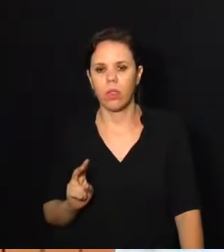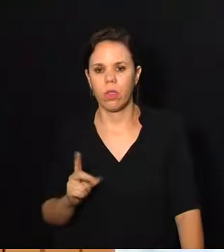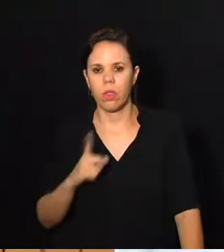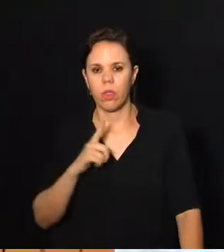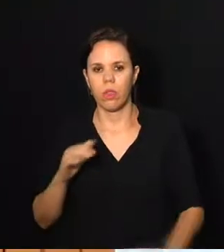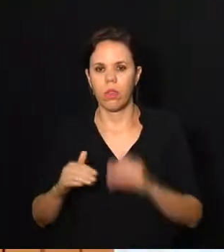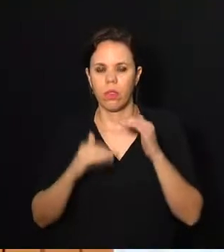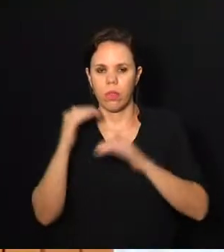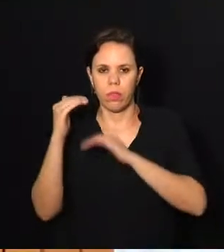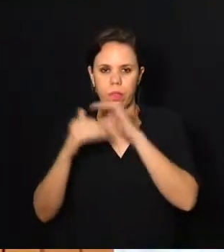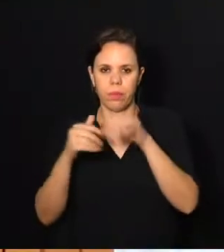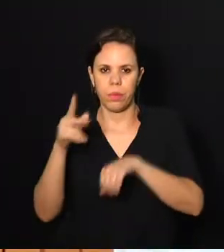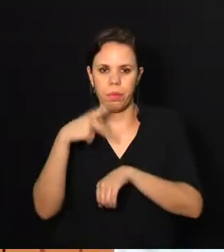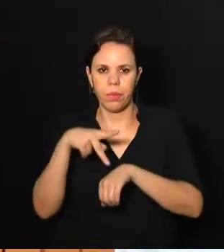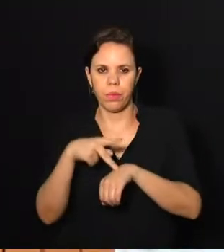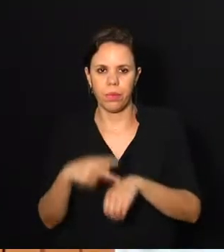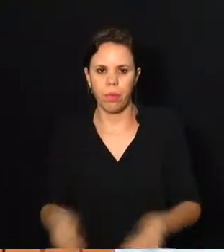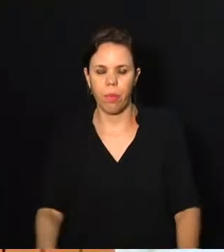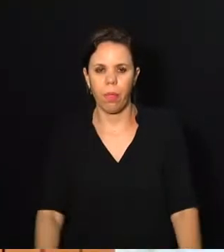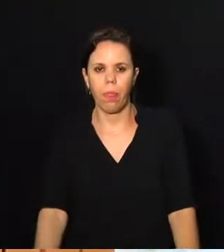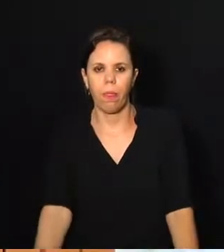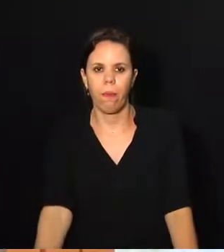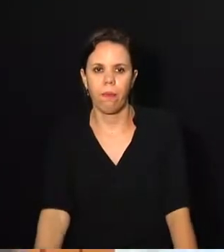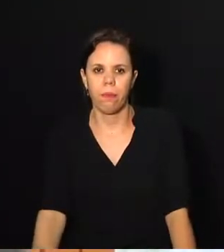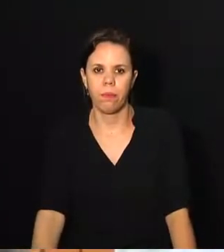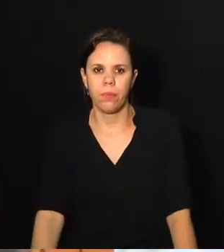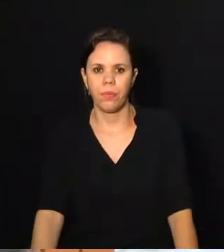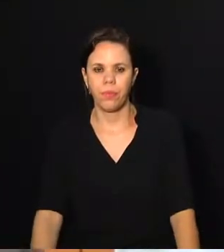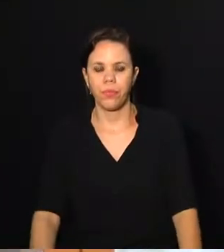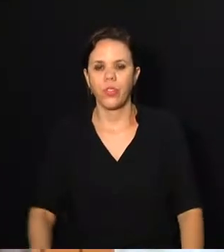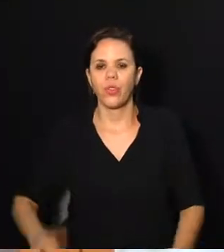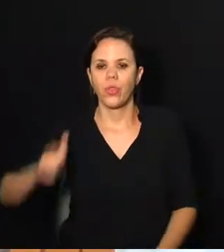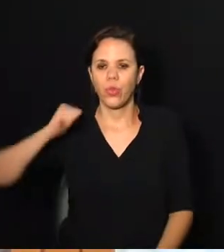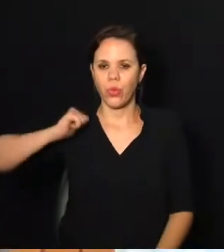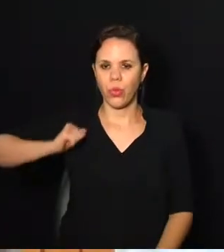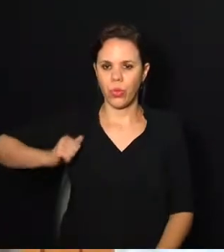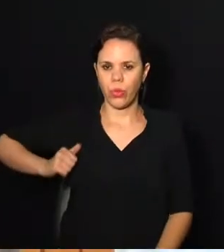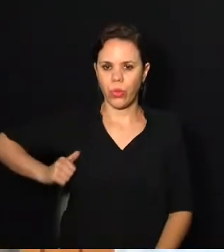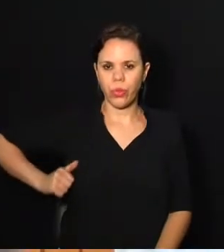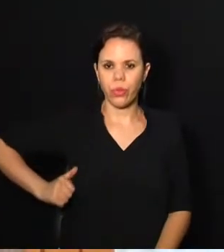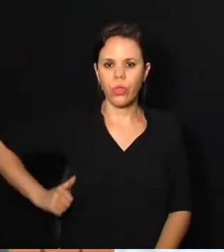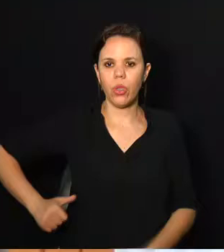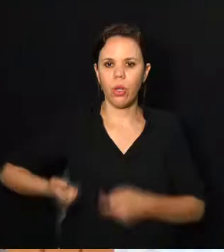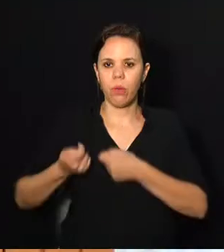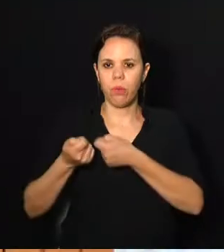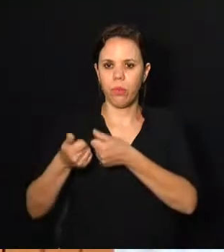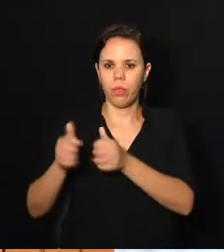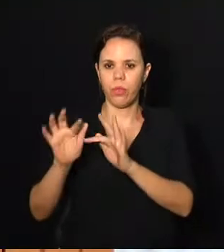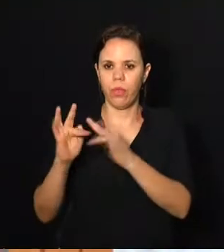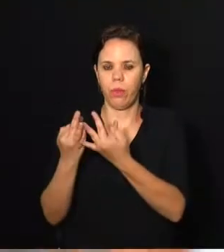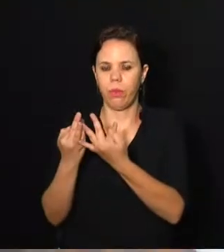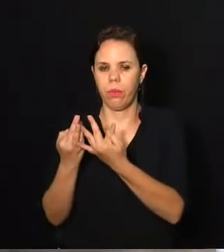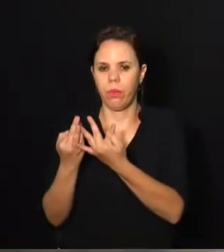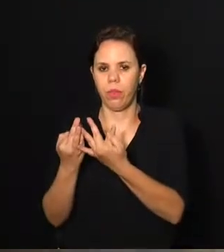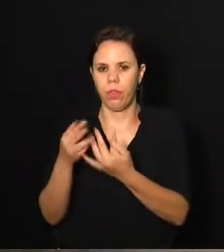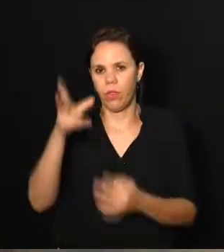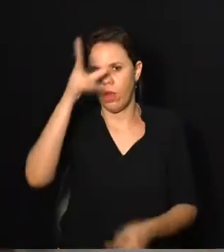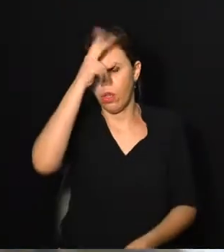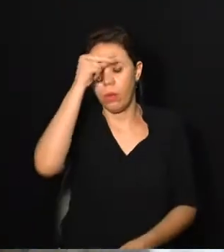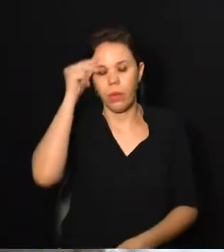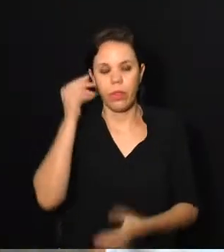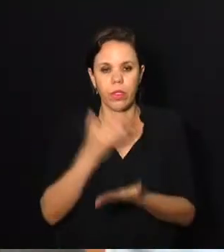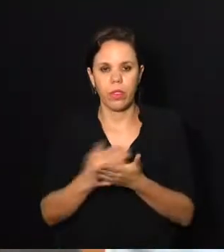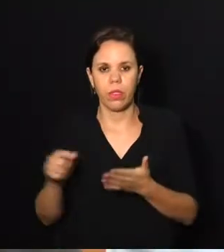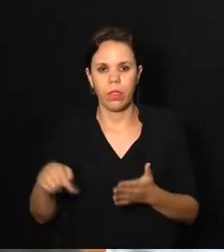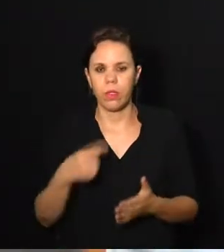grandes avanços para o país. Né? O Bolsa Família, né? o Bolsa Escola, né? Foi o prefeito Magalhães Teixeira quem iniciou